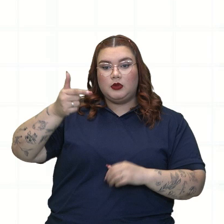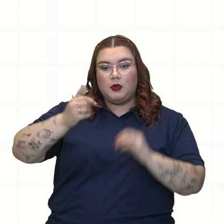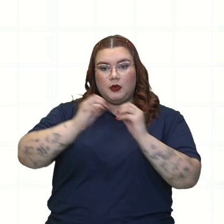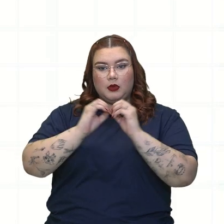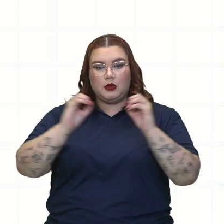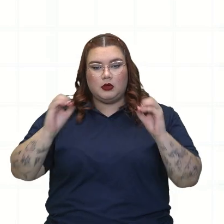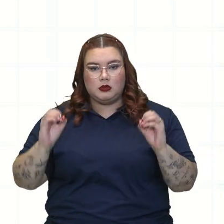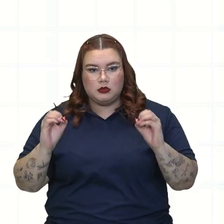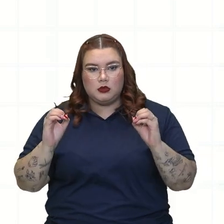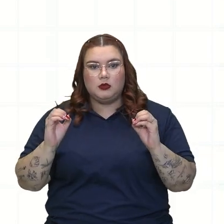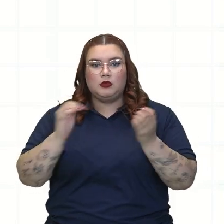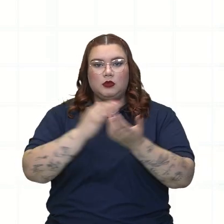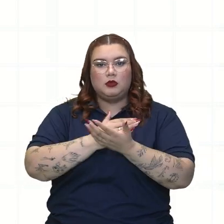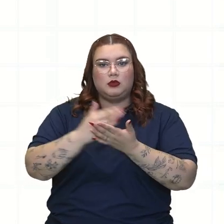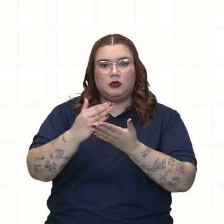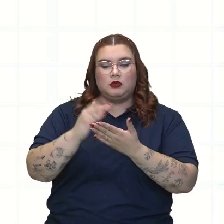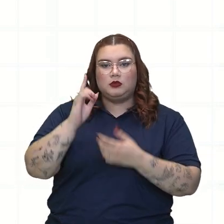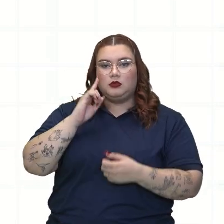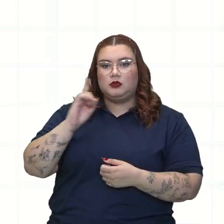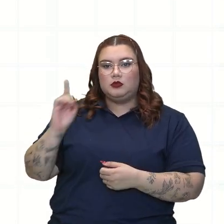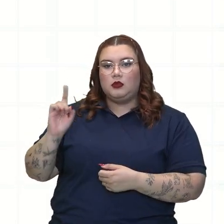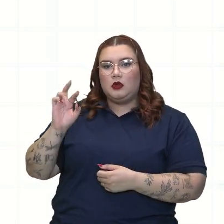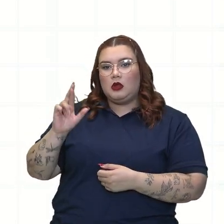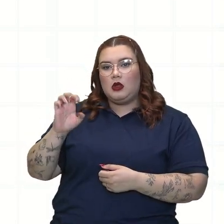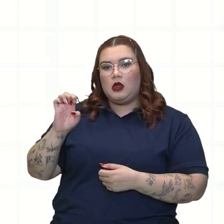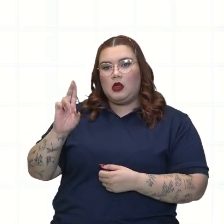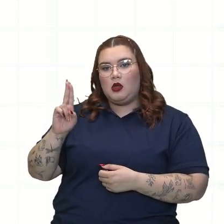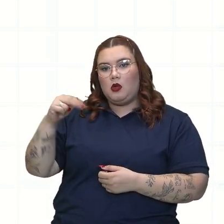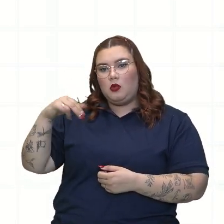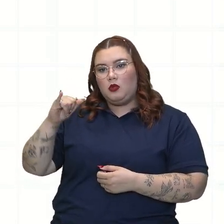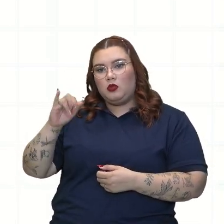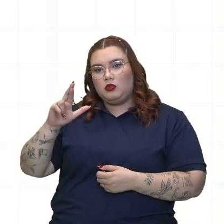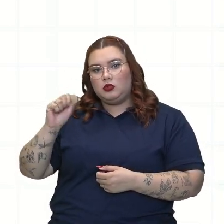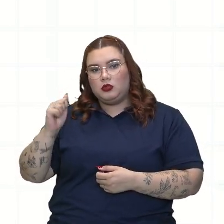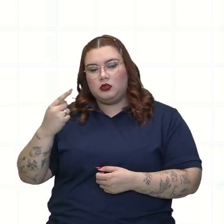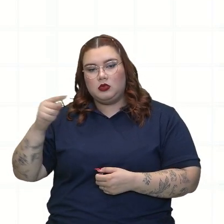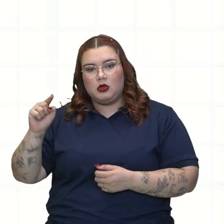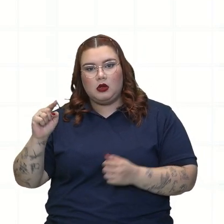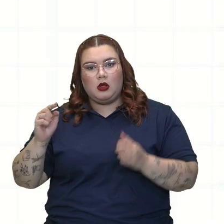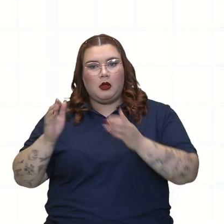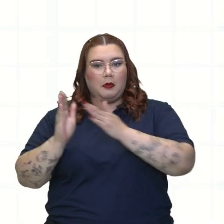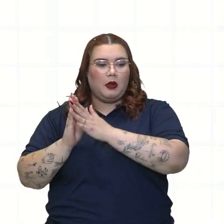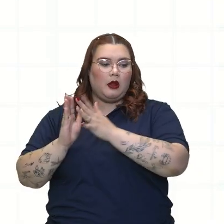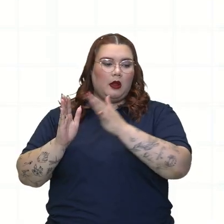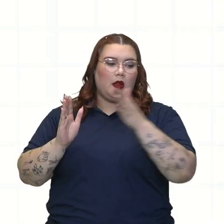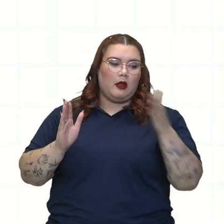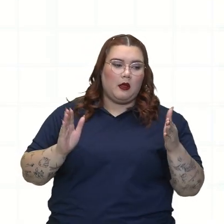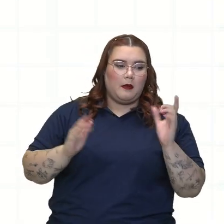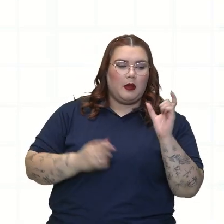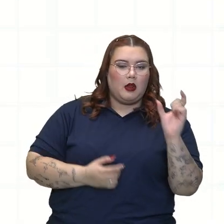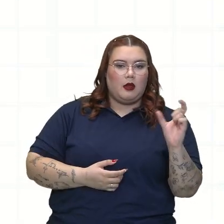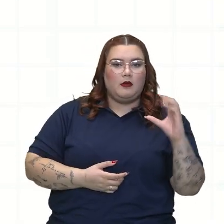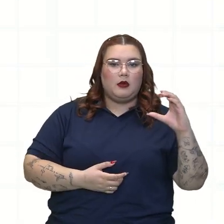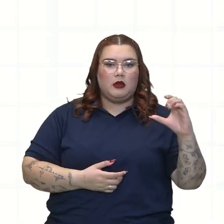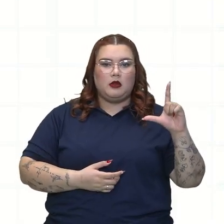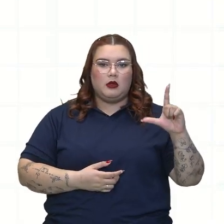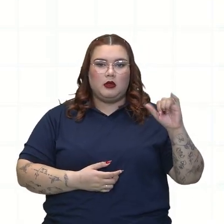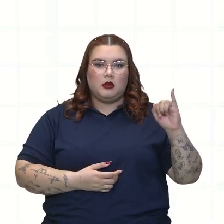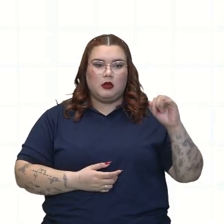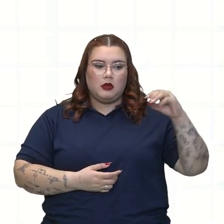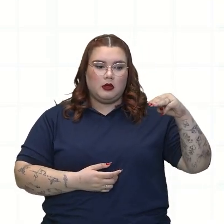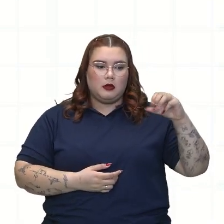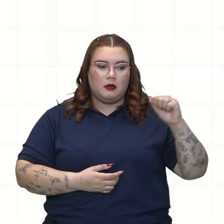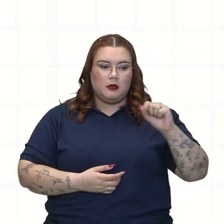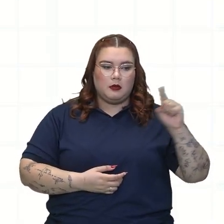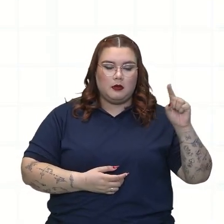oração começa aqui, em reunirá líderes mundiais até o final. Até o final disso aqui é a outra